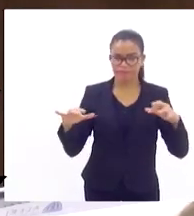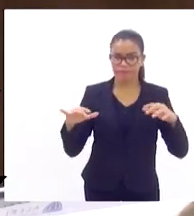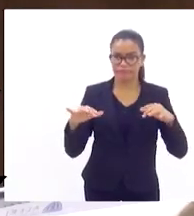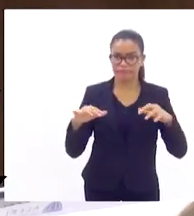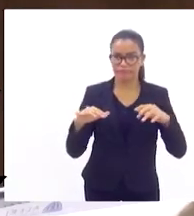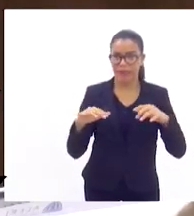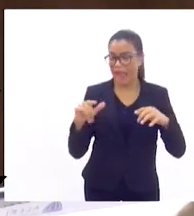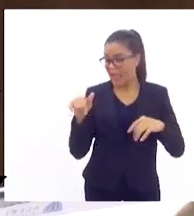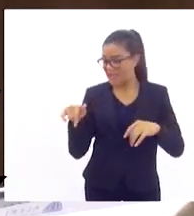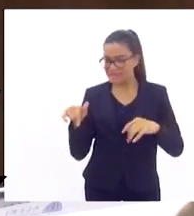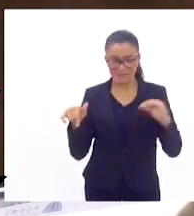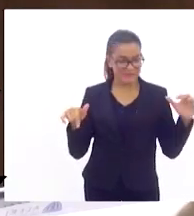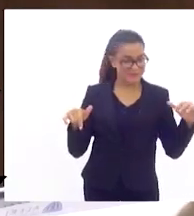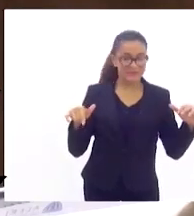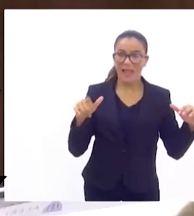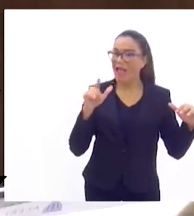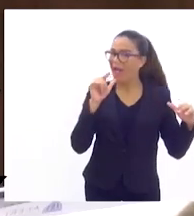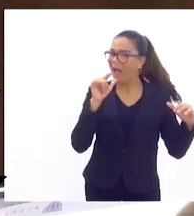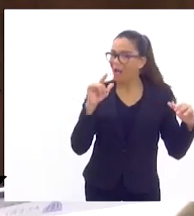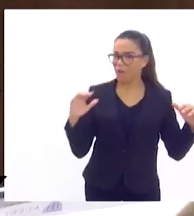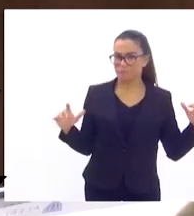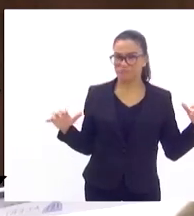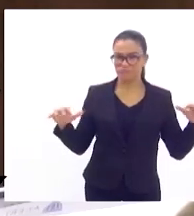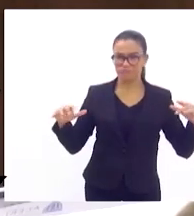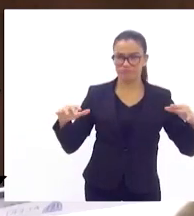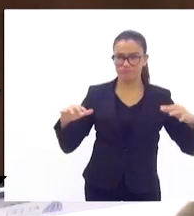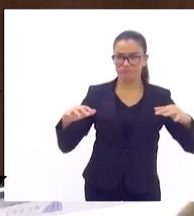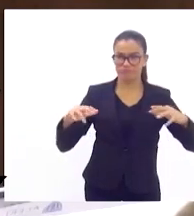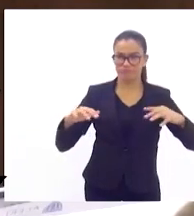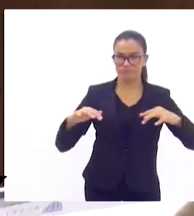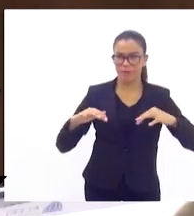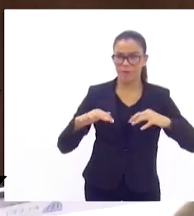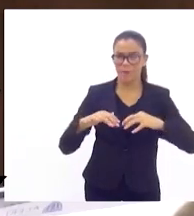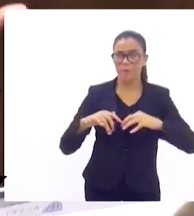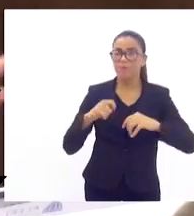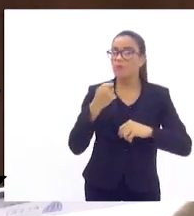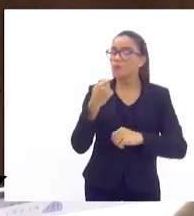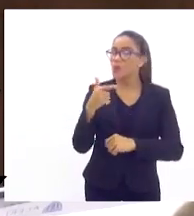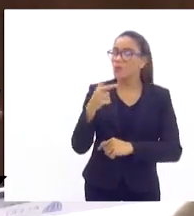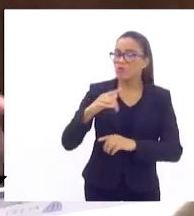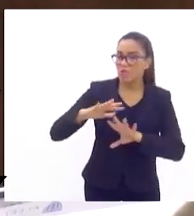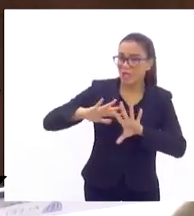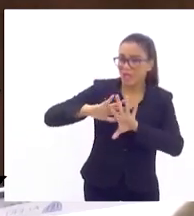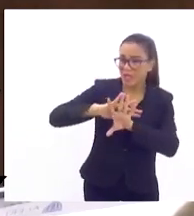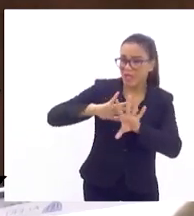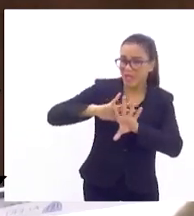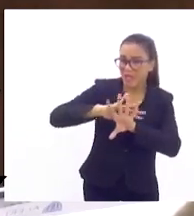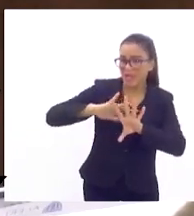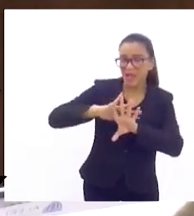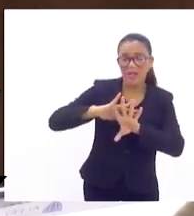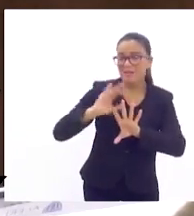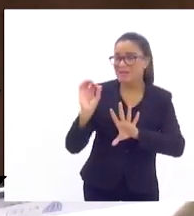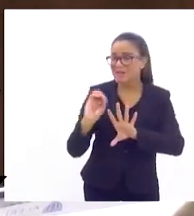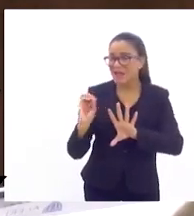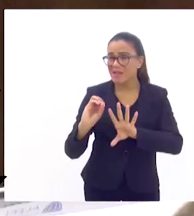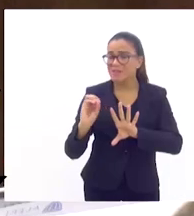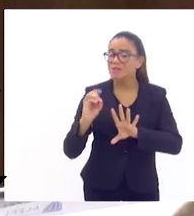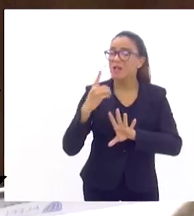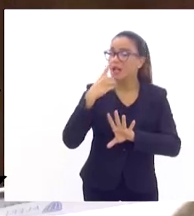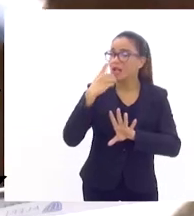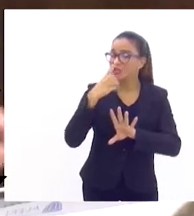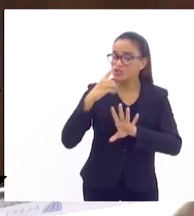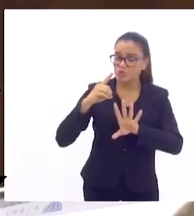Essas chegadas nesse grande interceptor estavam sem as grades, entrava lixo à vontade, então, uma seção